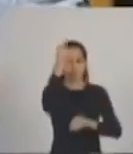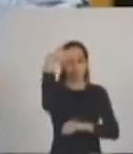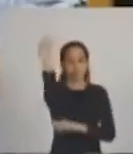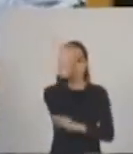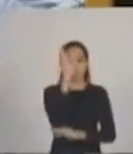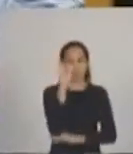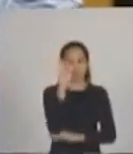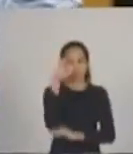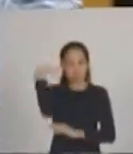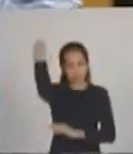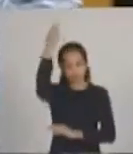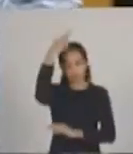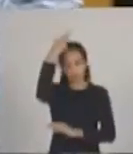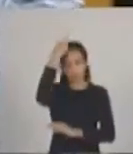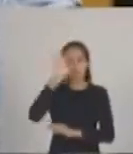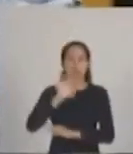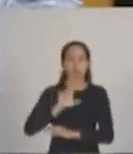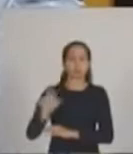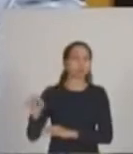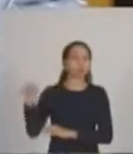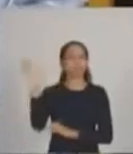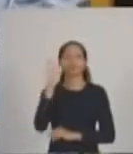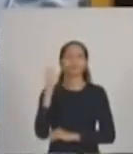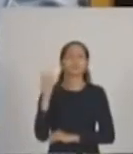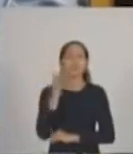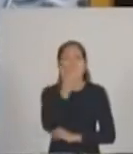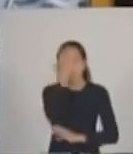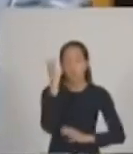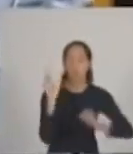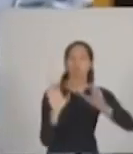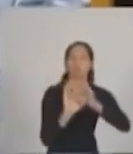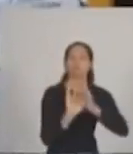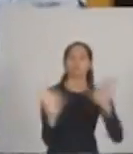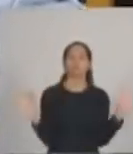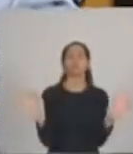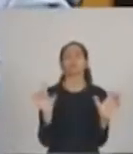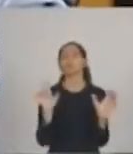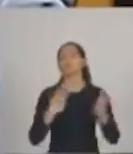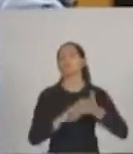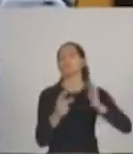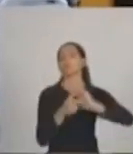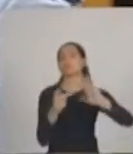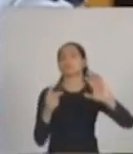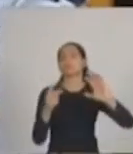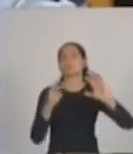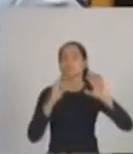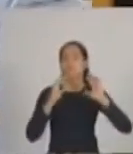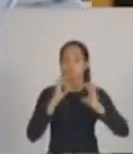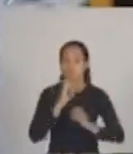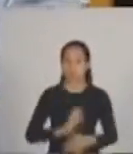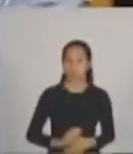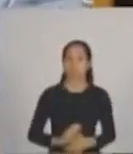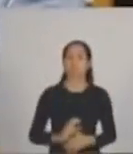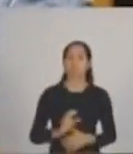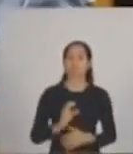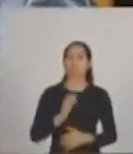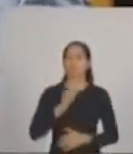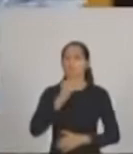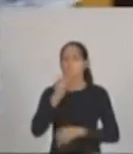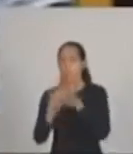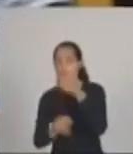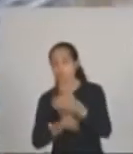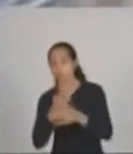têm legitimidade e liberdade, isso chama cidadania, em exercer, em questionar e